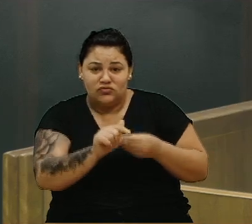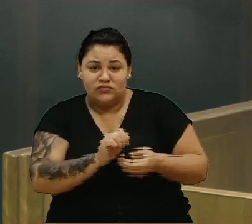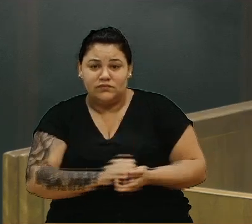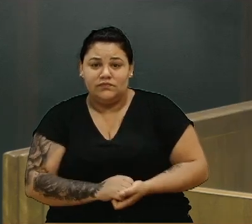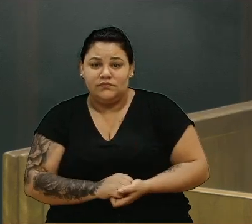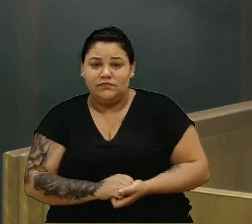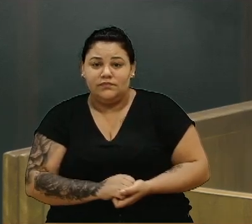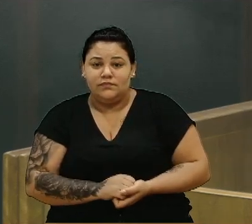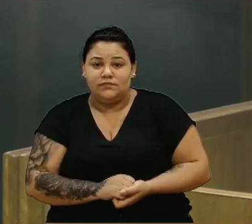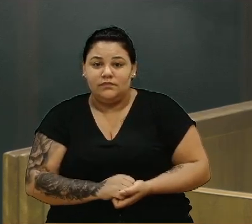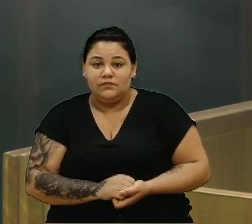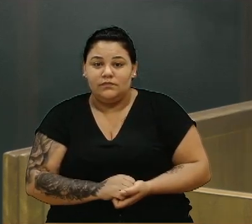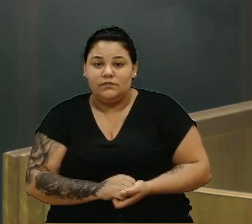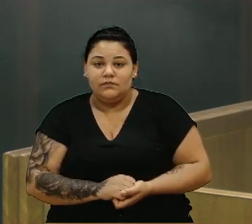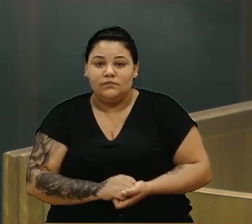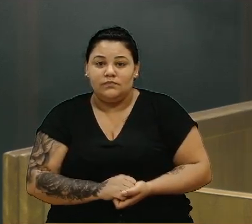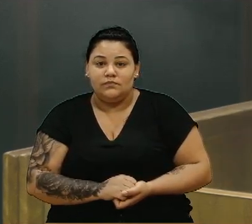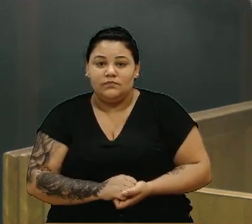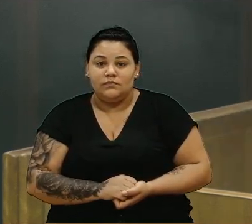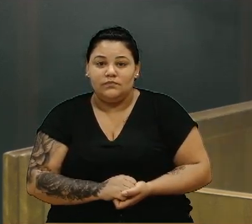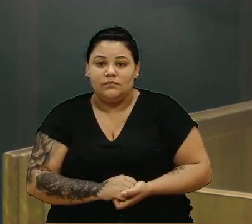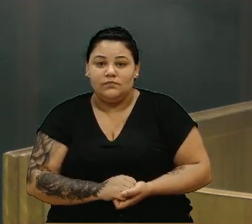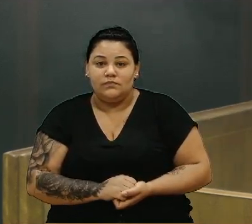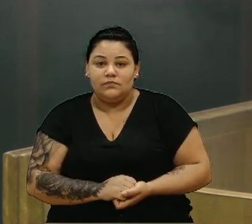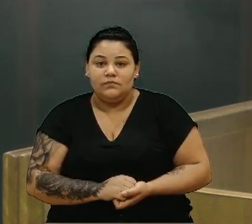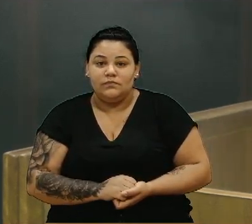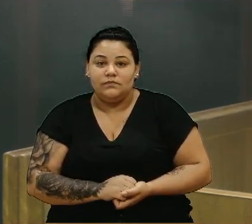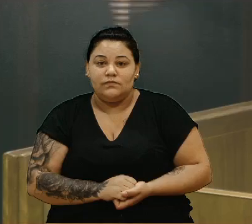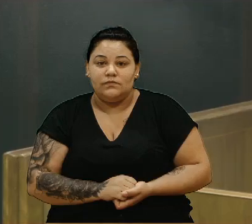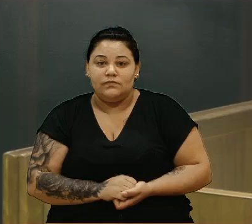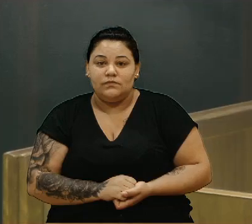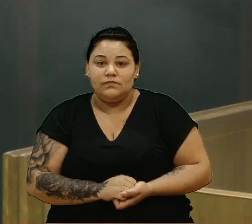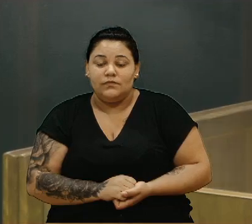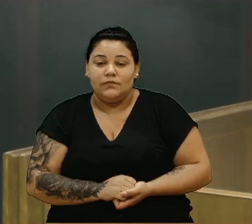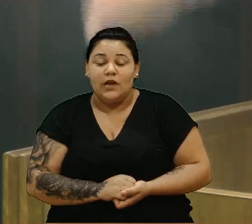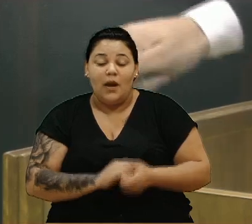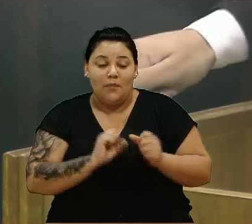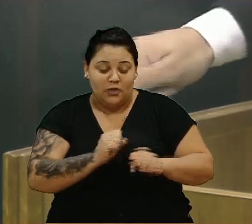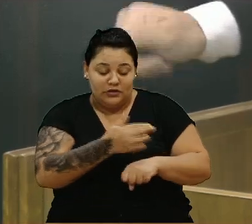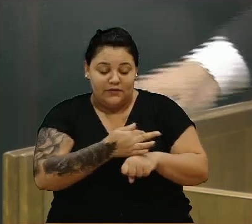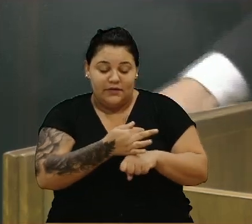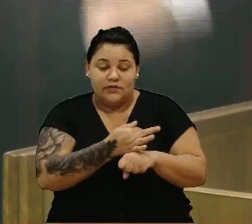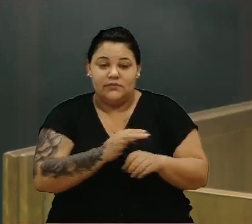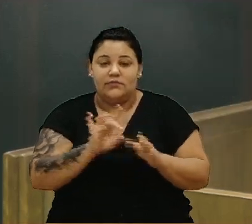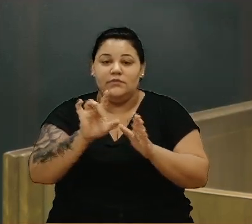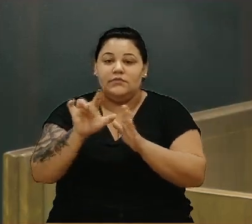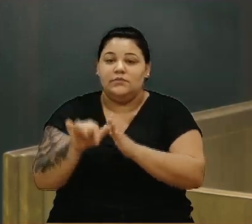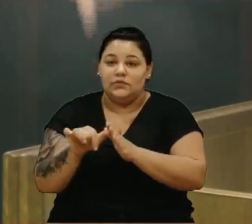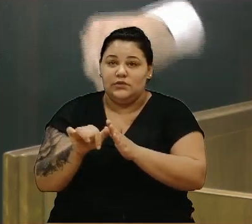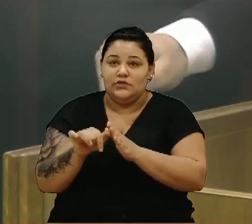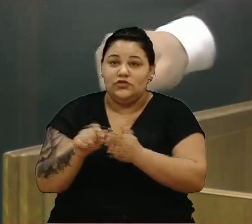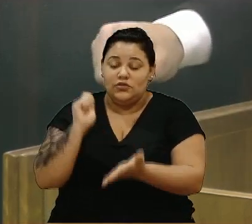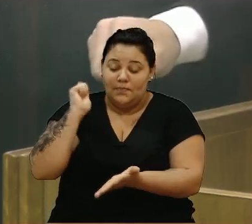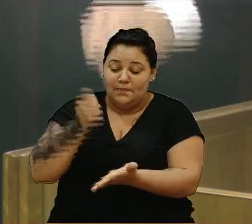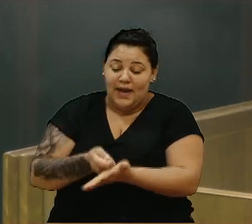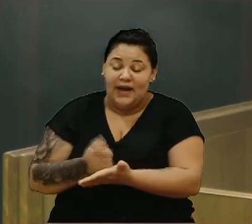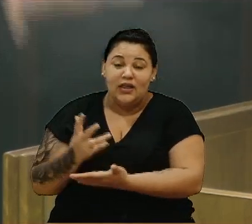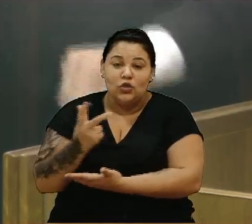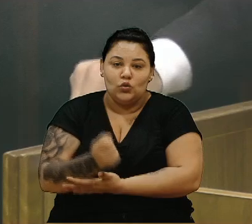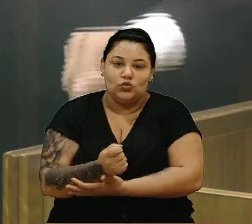nós só podemos passar férias depois que nós quitamos todas as nossas contas. Isso é